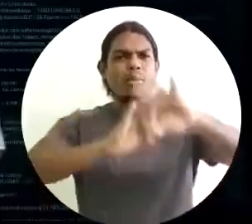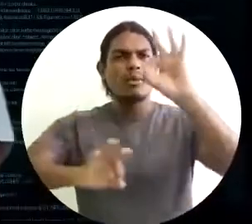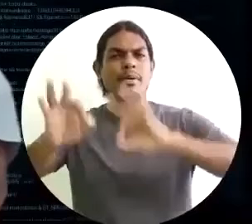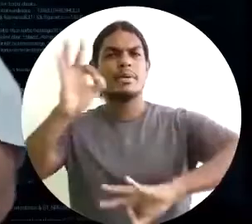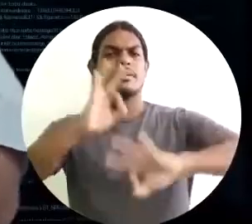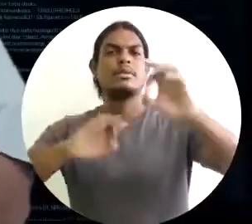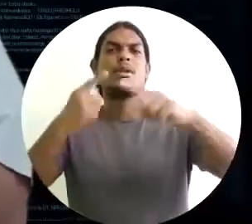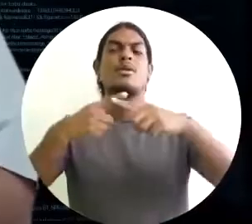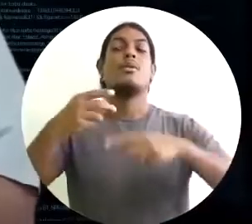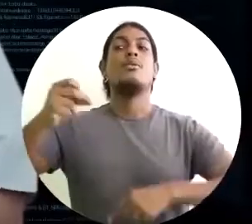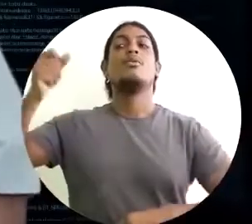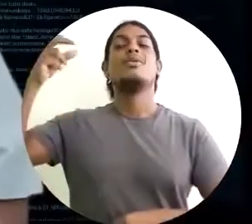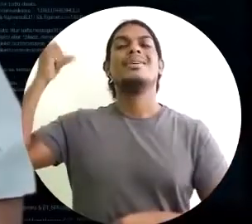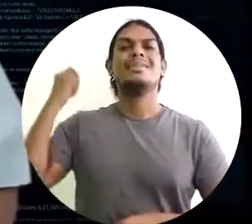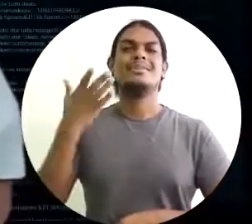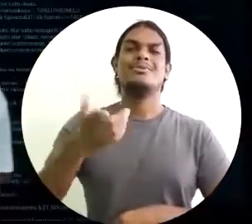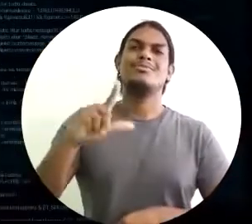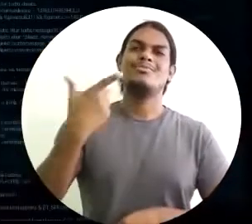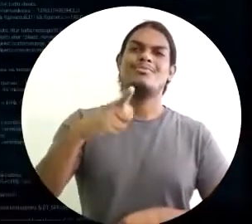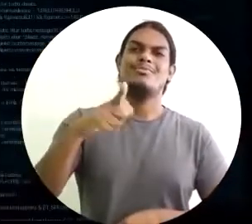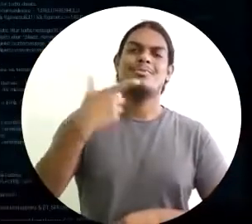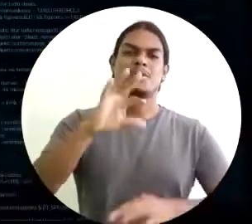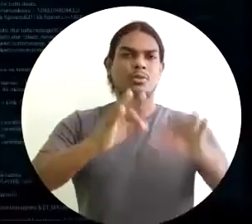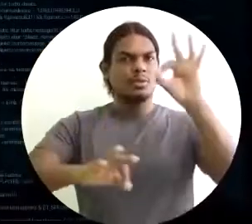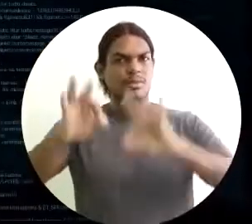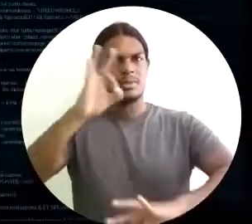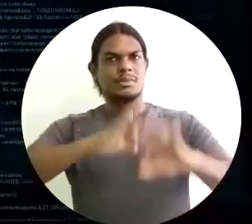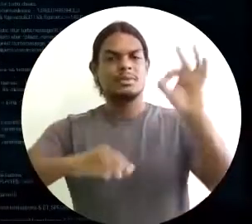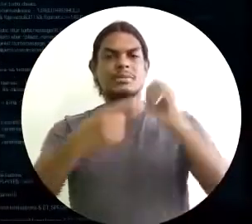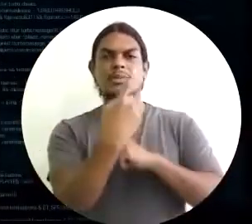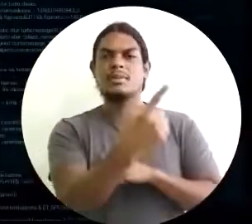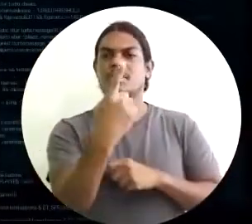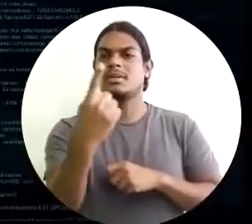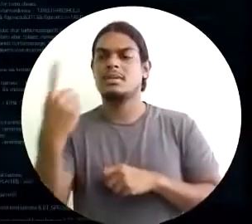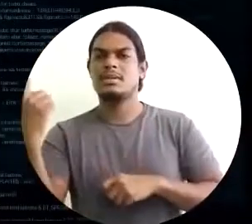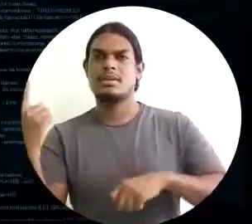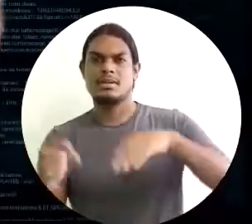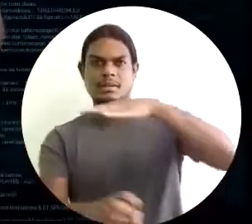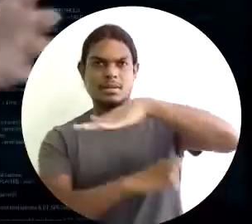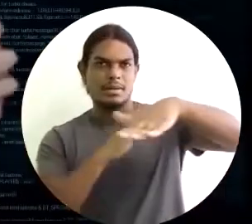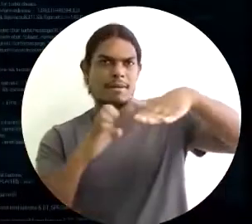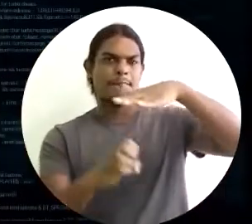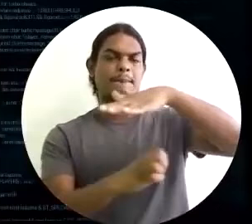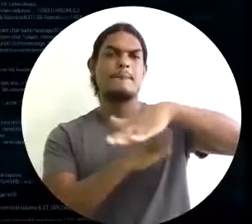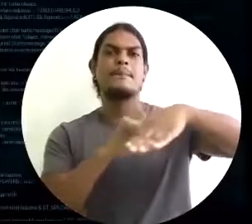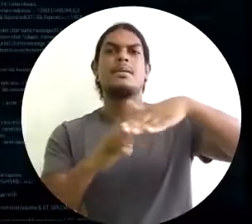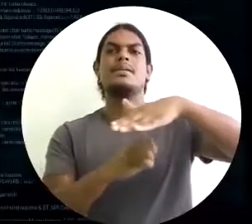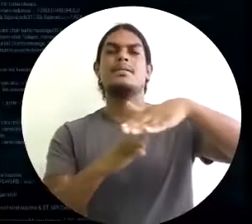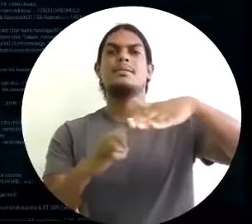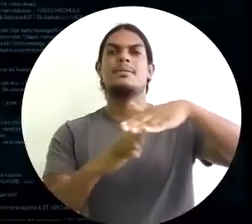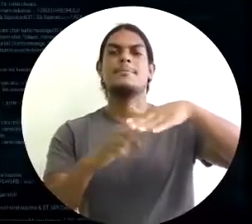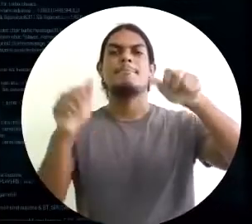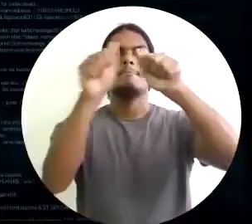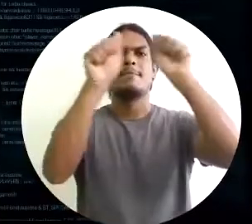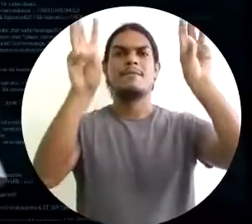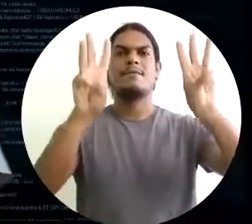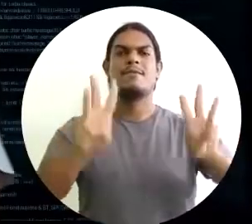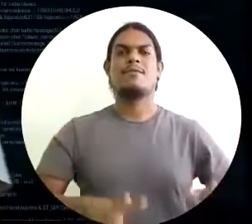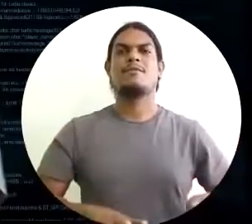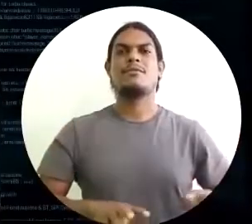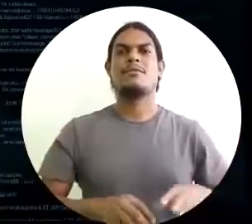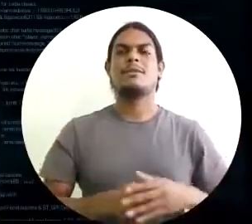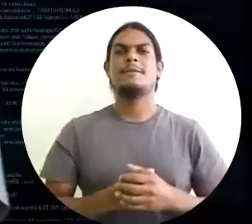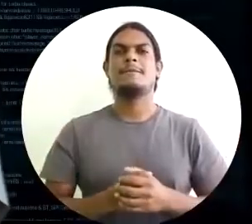Porque antigamente, quando você não tinha uma padronização, cada empresa de software que construía um